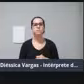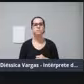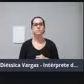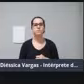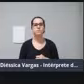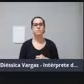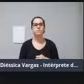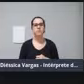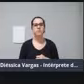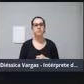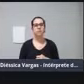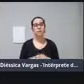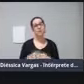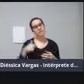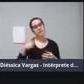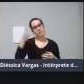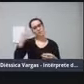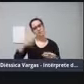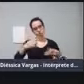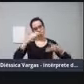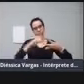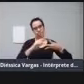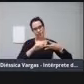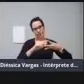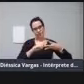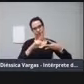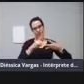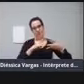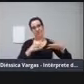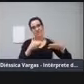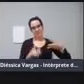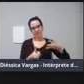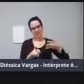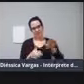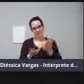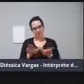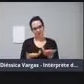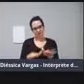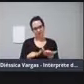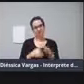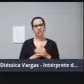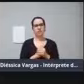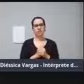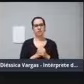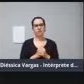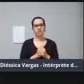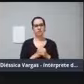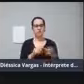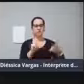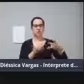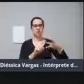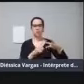Bom, então, como eu já falei, né, os insetos, então, com seis pernas e duas asas e a maioria deles